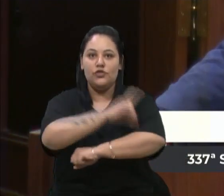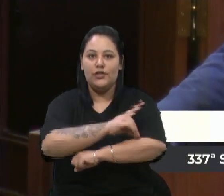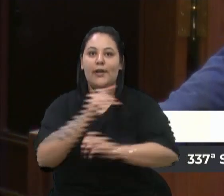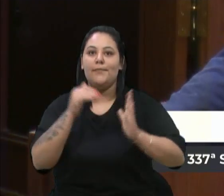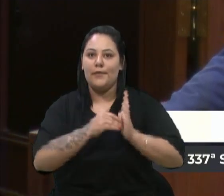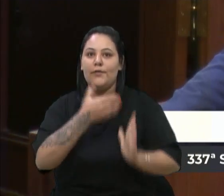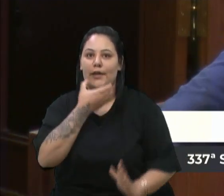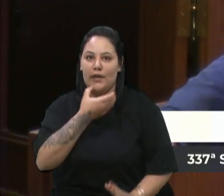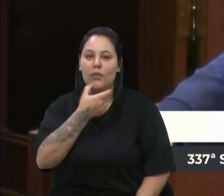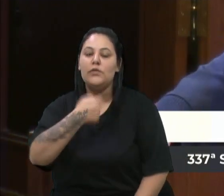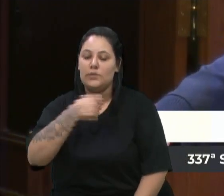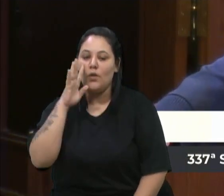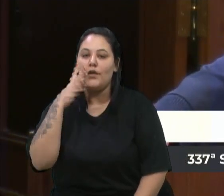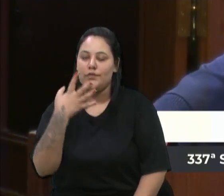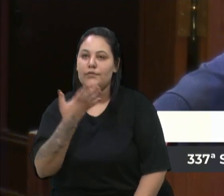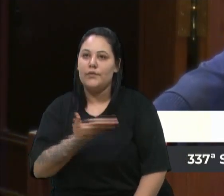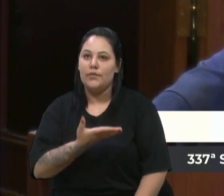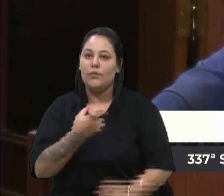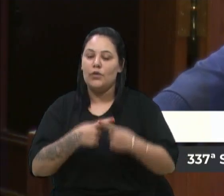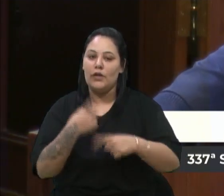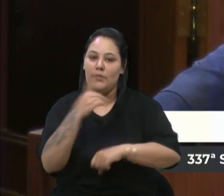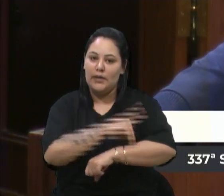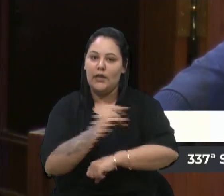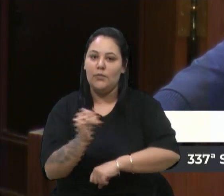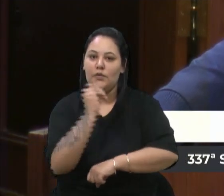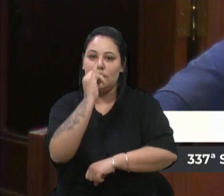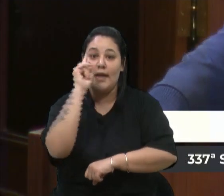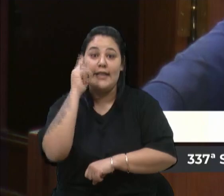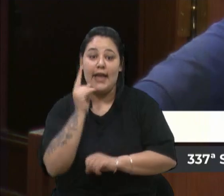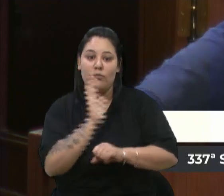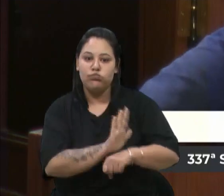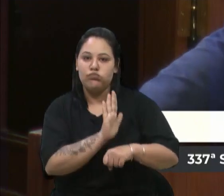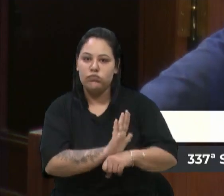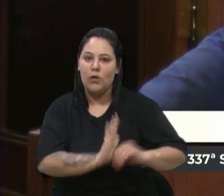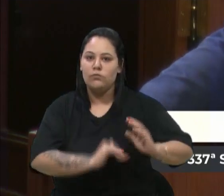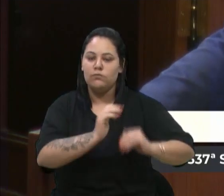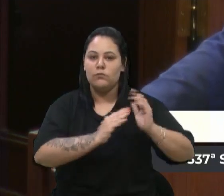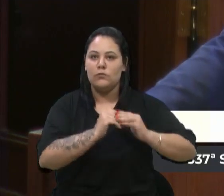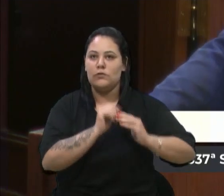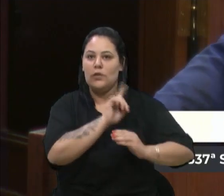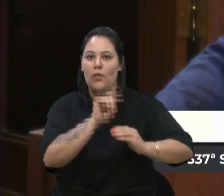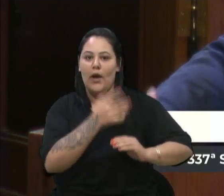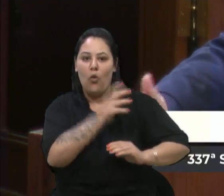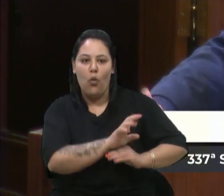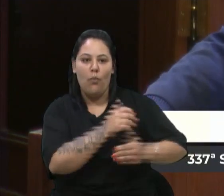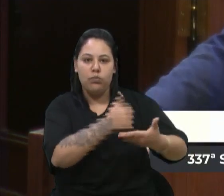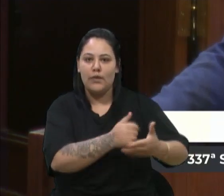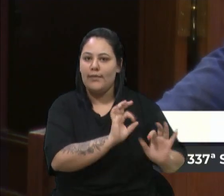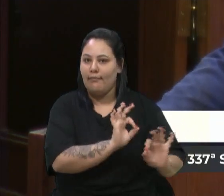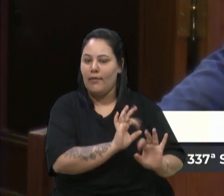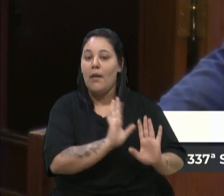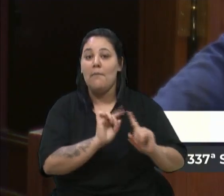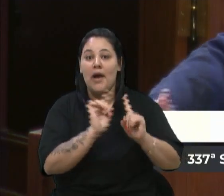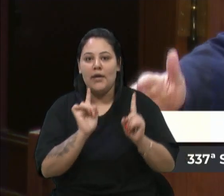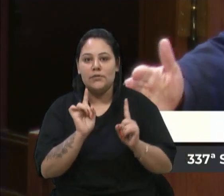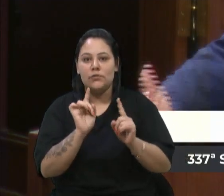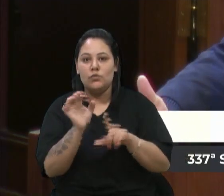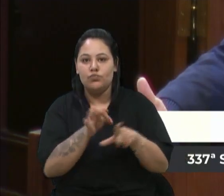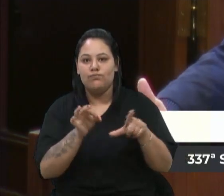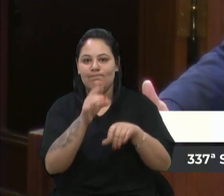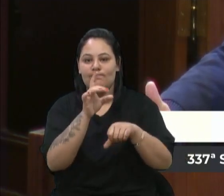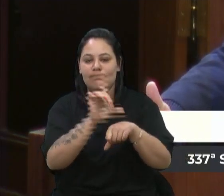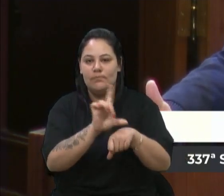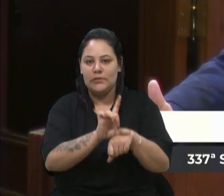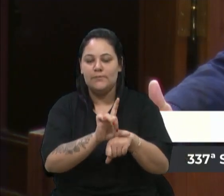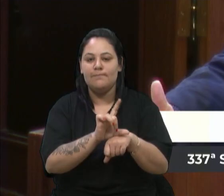vamos resolver isso, tá? A ideia é construir, é ajudar. Não é oposição nem situação, mas o comércio não aguenta mais. Esse Dia